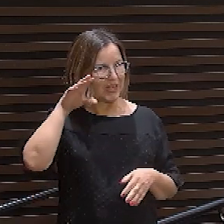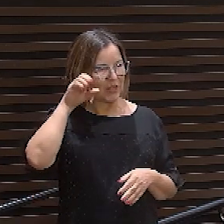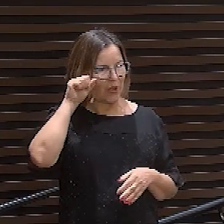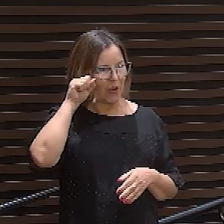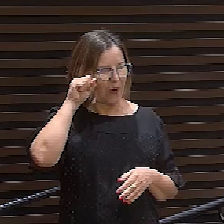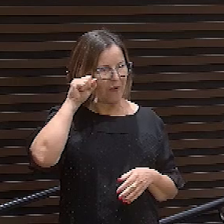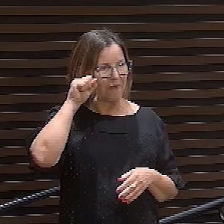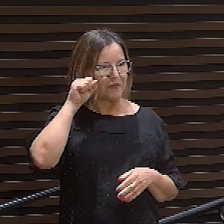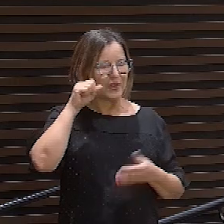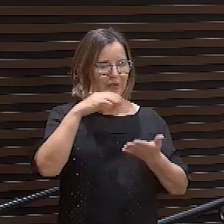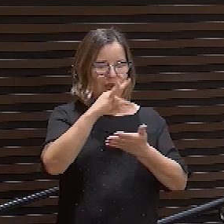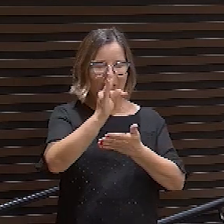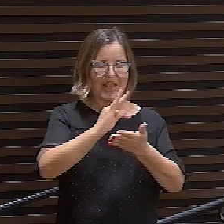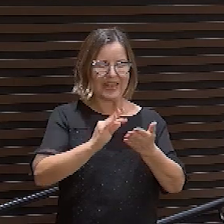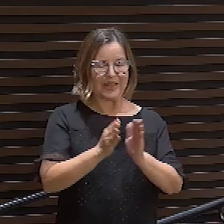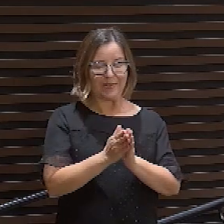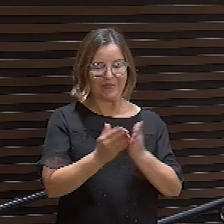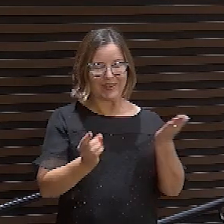do que qualquer outra coisa.